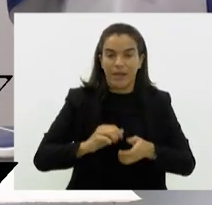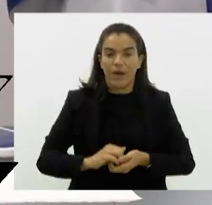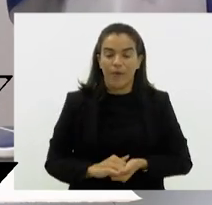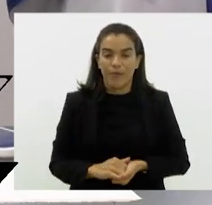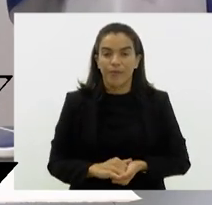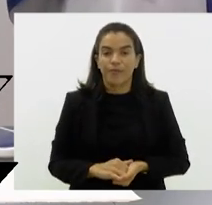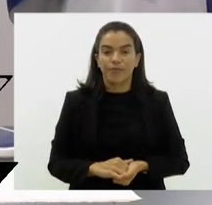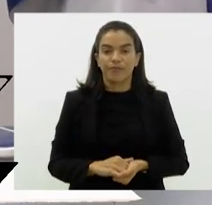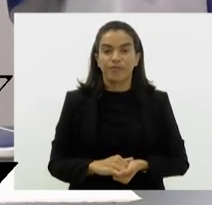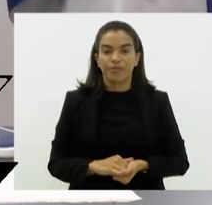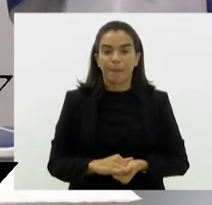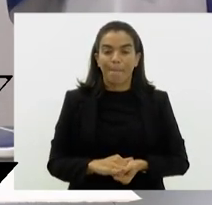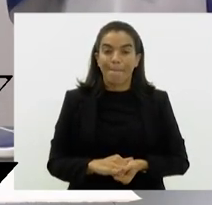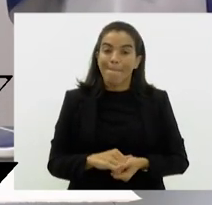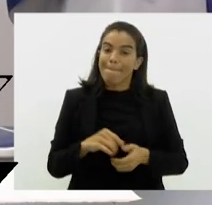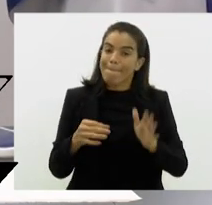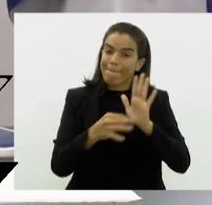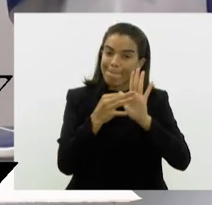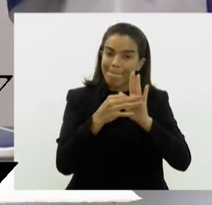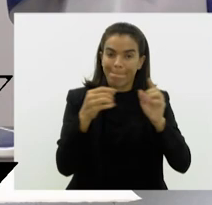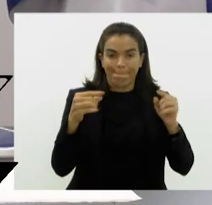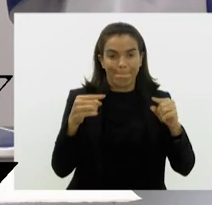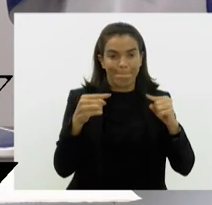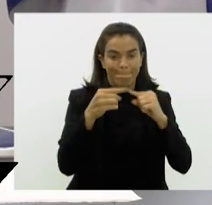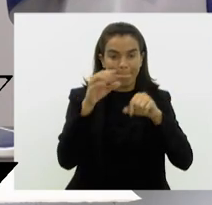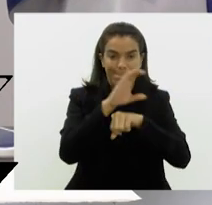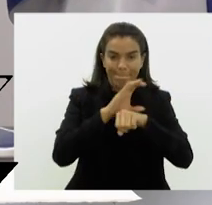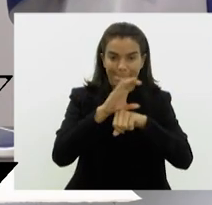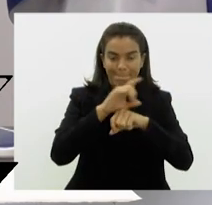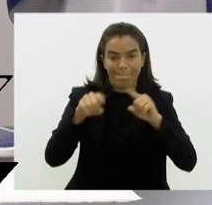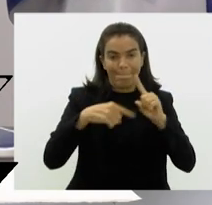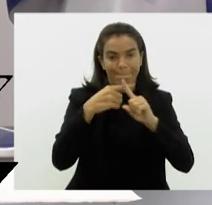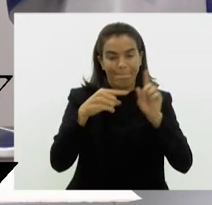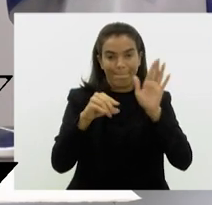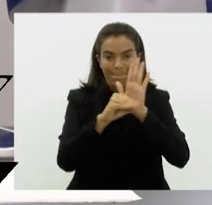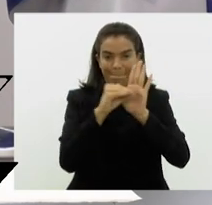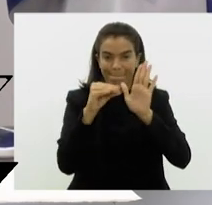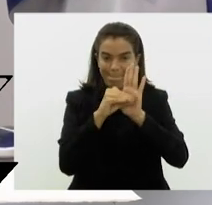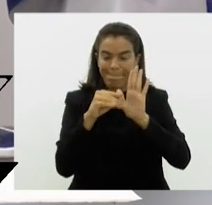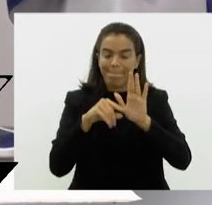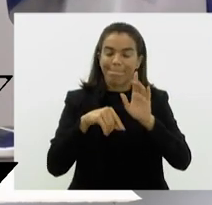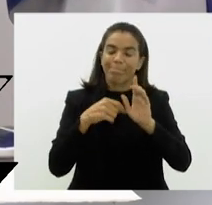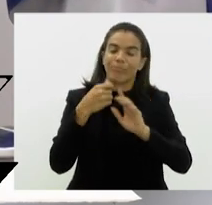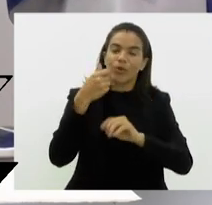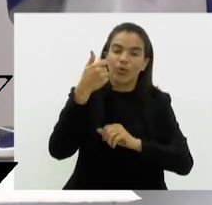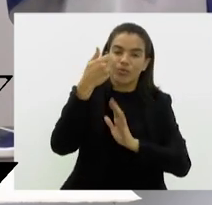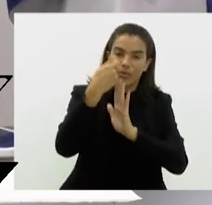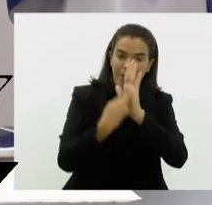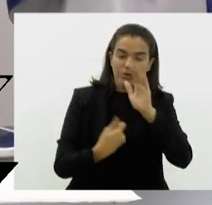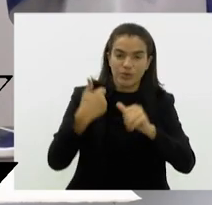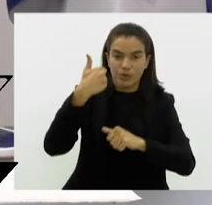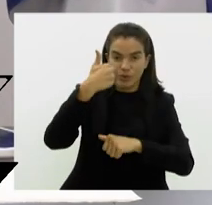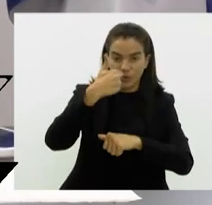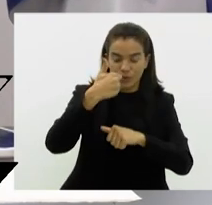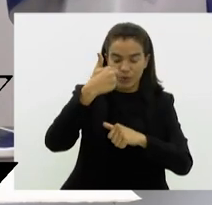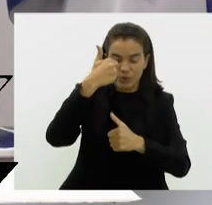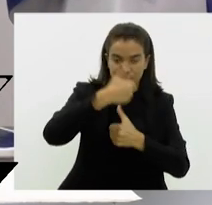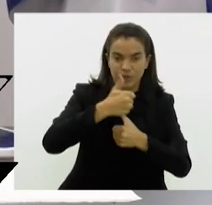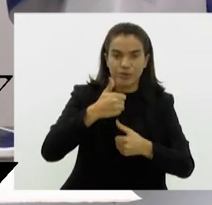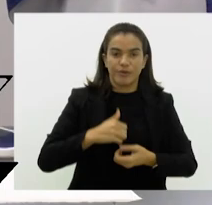O parecer é pela constitucionalidade com emendas, concluindo por substitutivo. Em